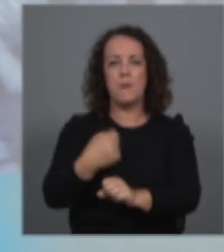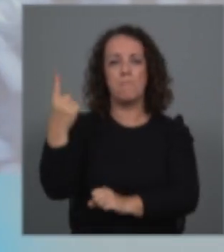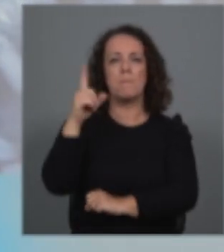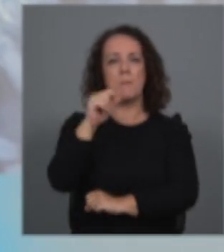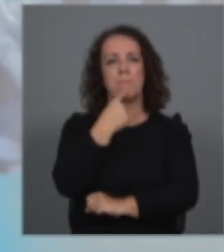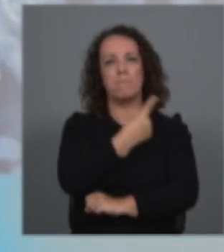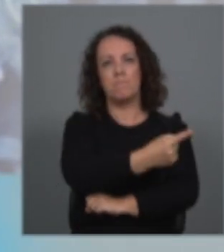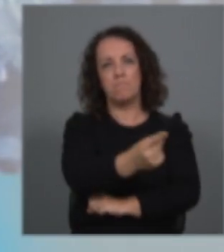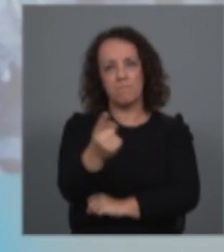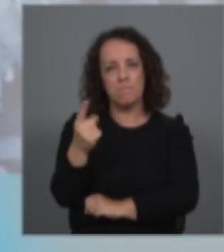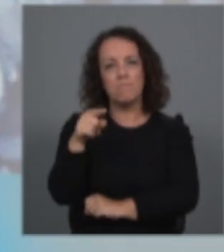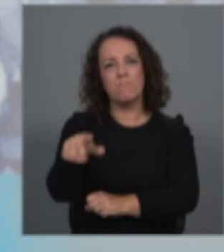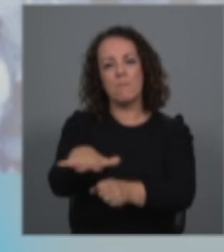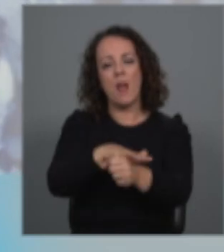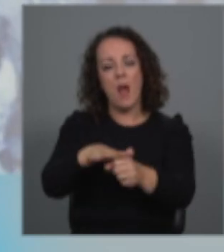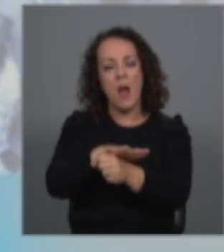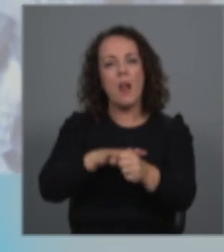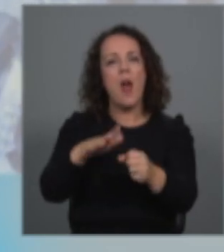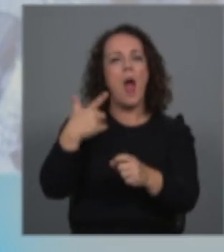também das armas do diálogo,